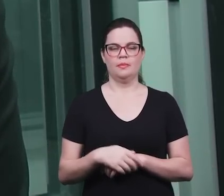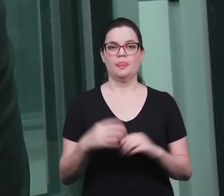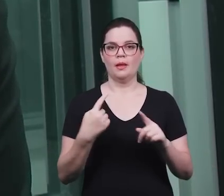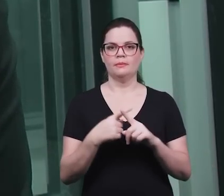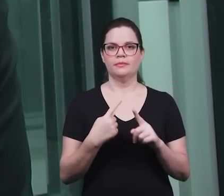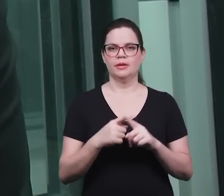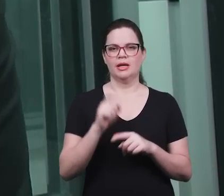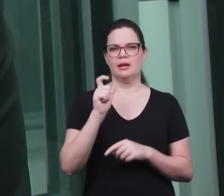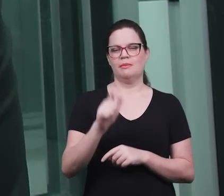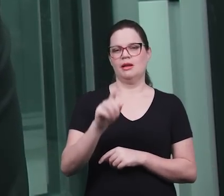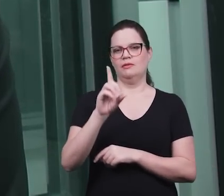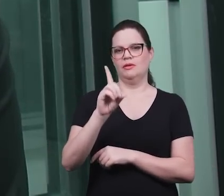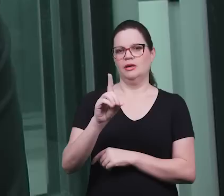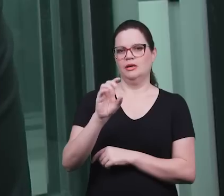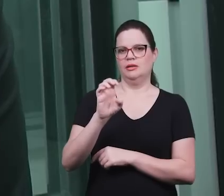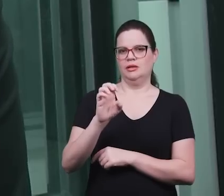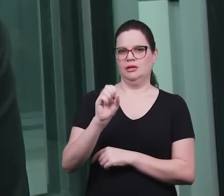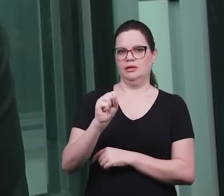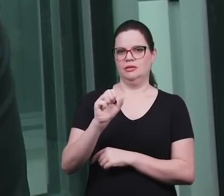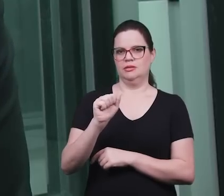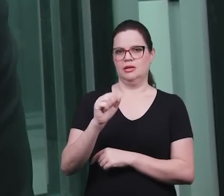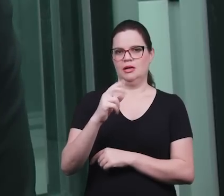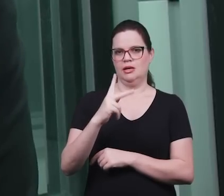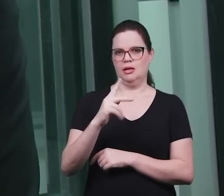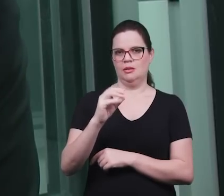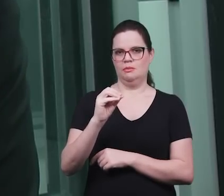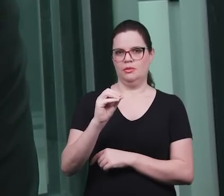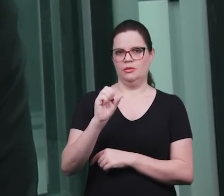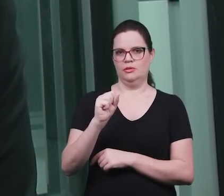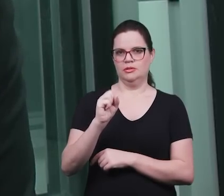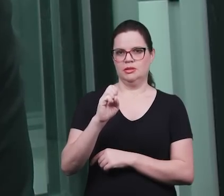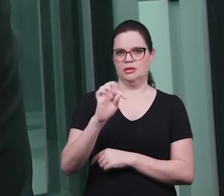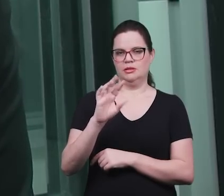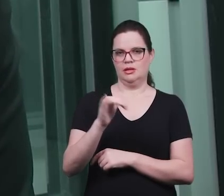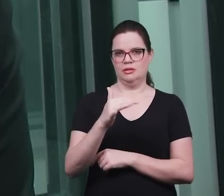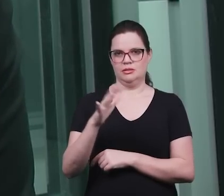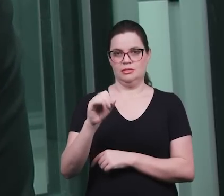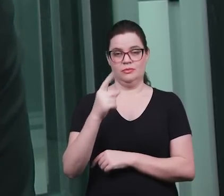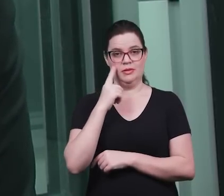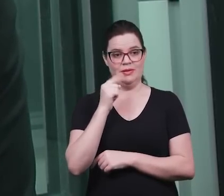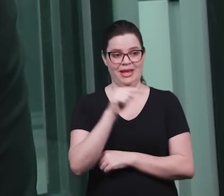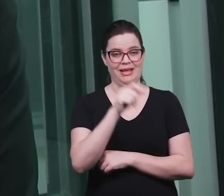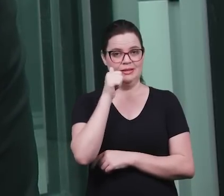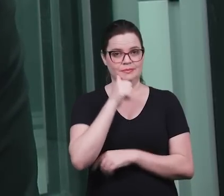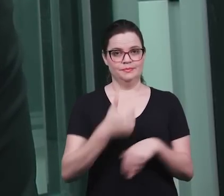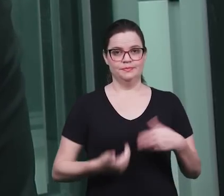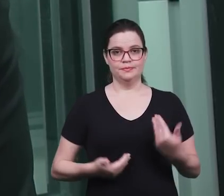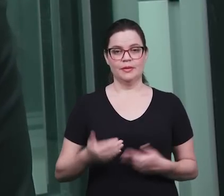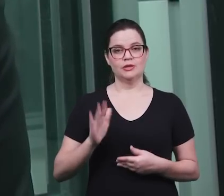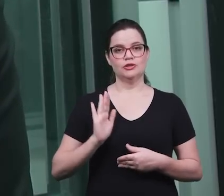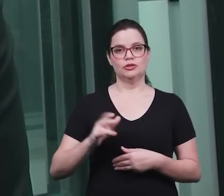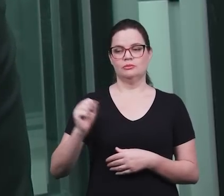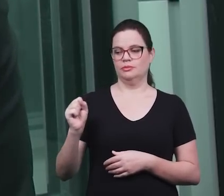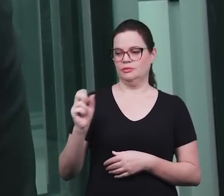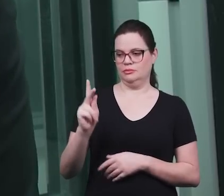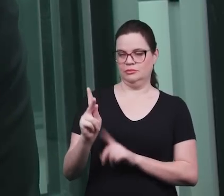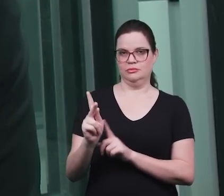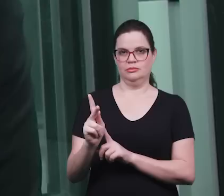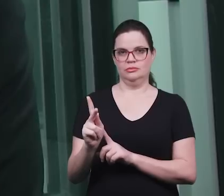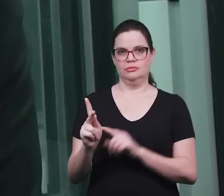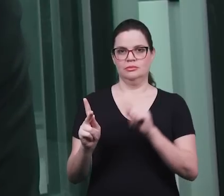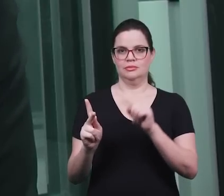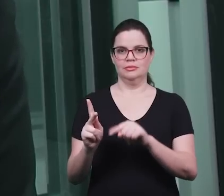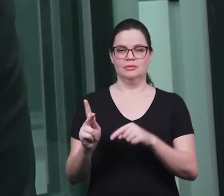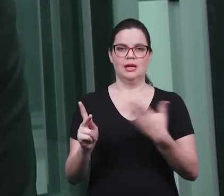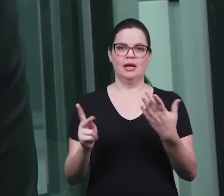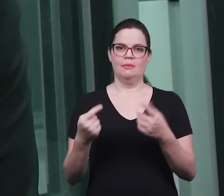desaposentação, né? Olha a realidade do segurado nesse caso. Ela está aposentada E aí, possivelmente, para